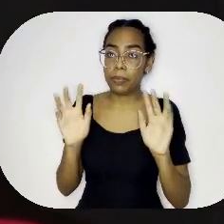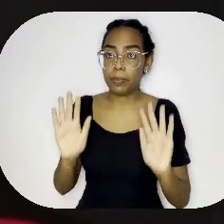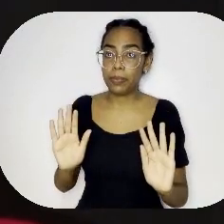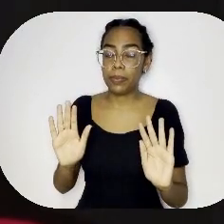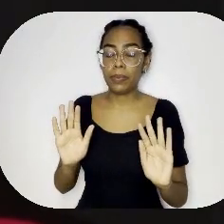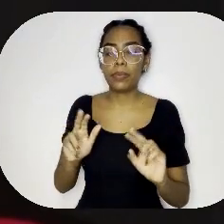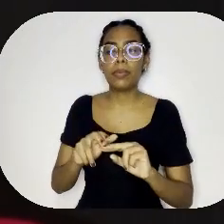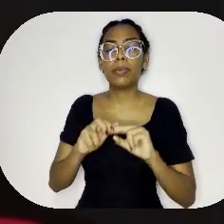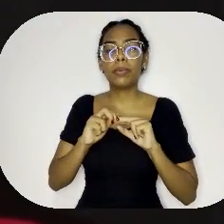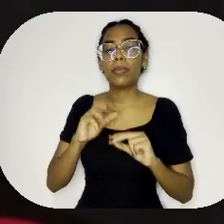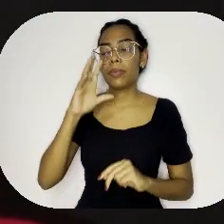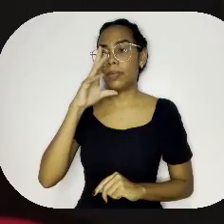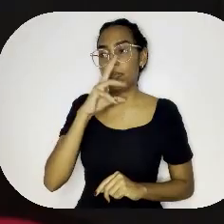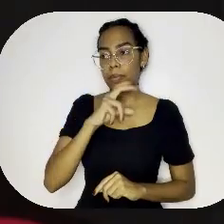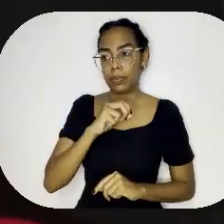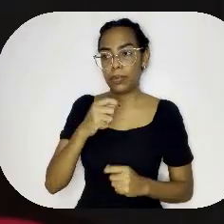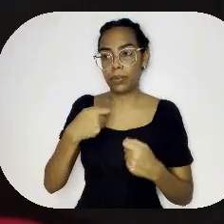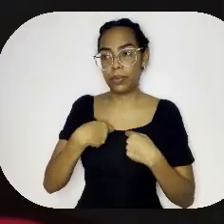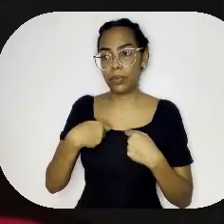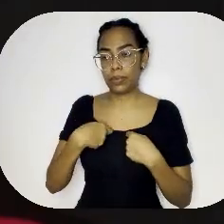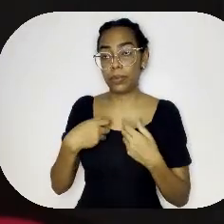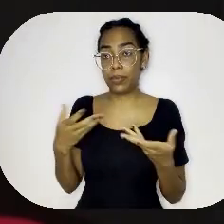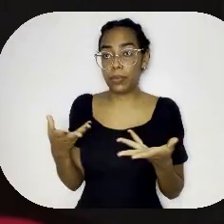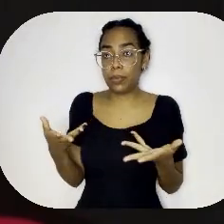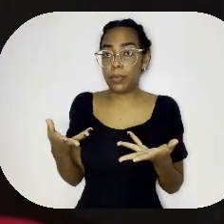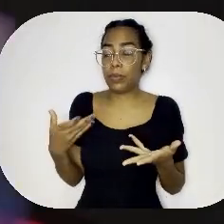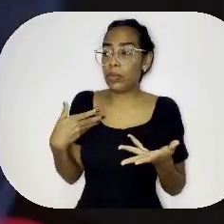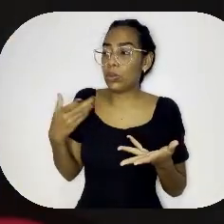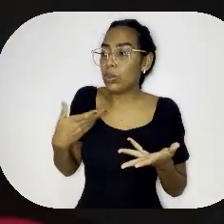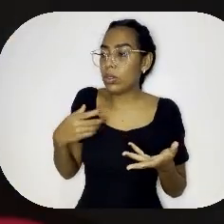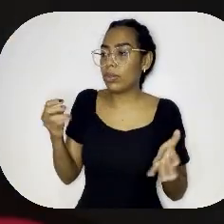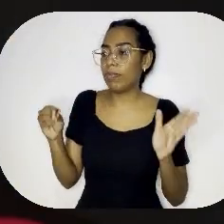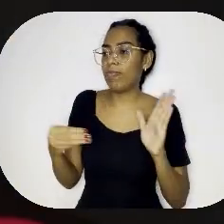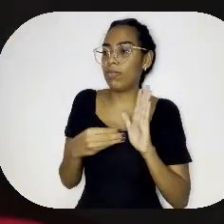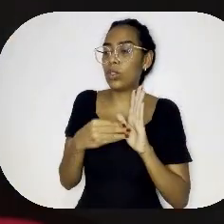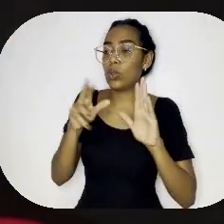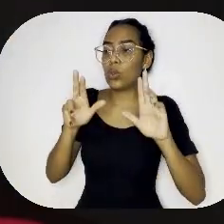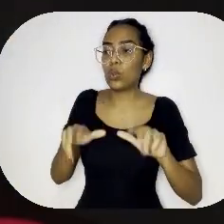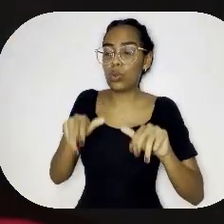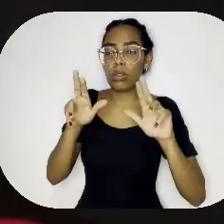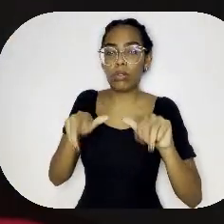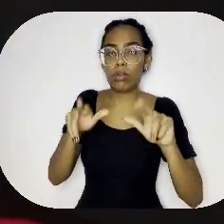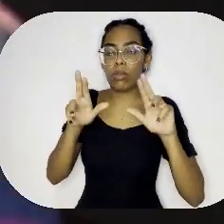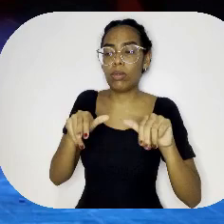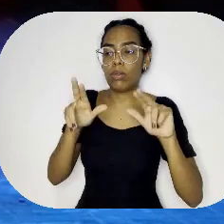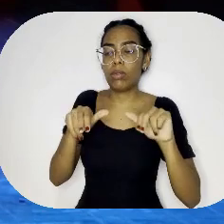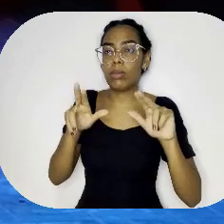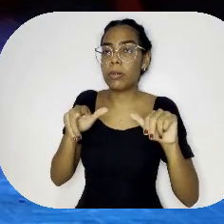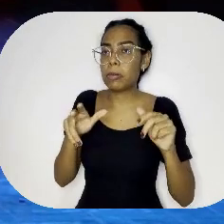livrarei eu de diabólicos azares. Mas vejo que por bela e por